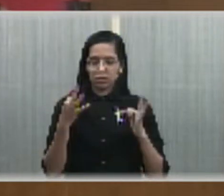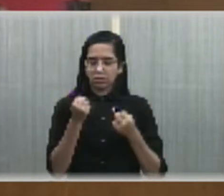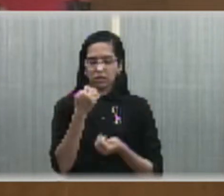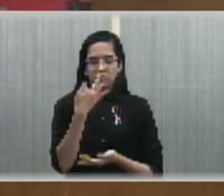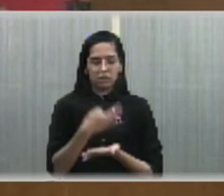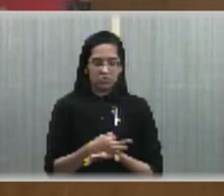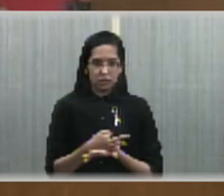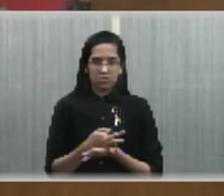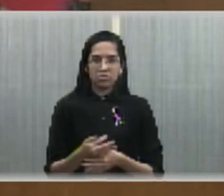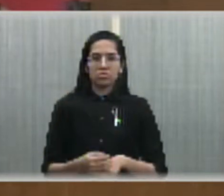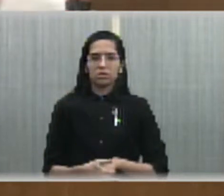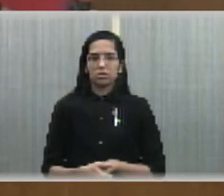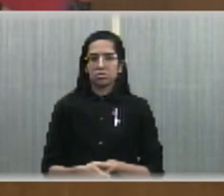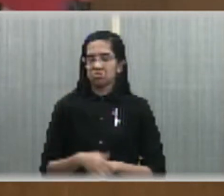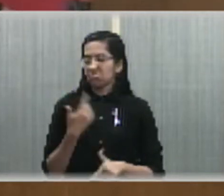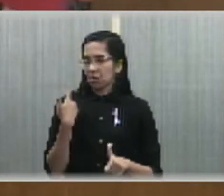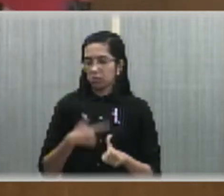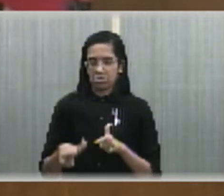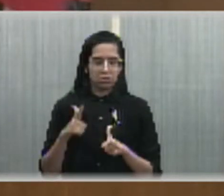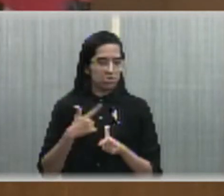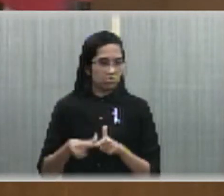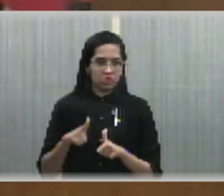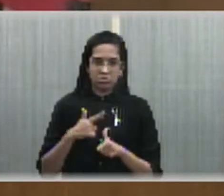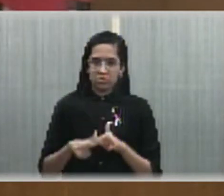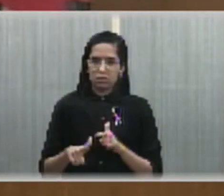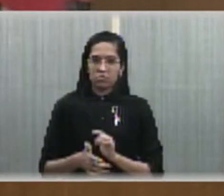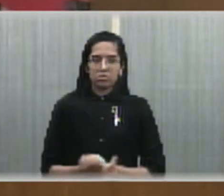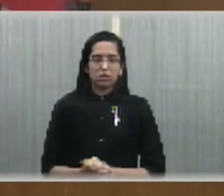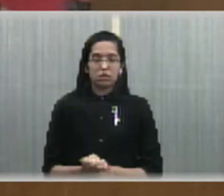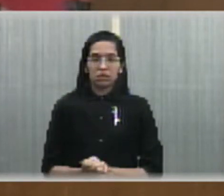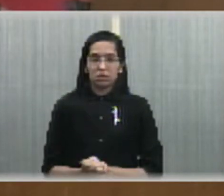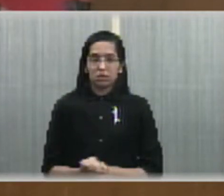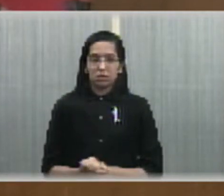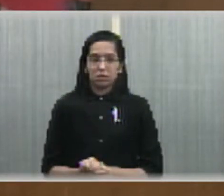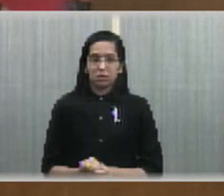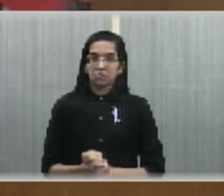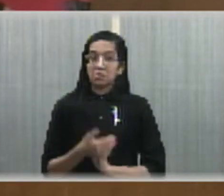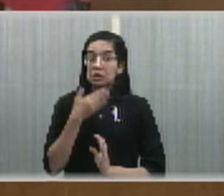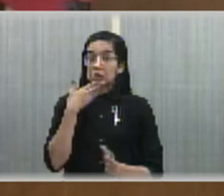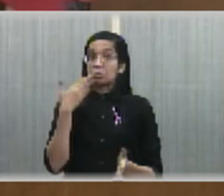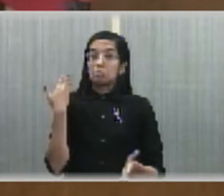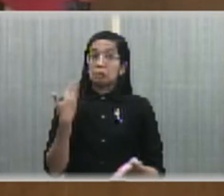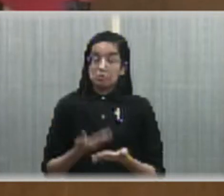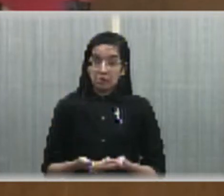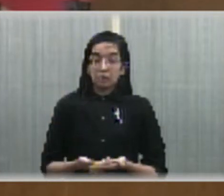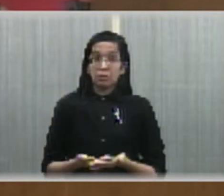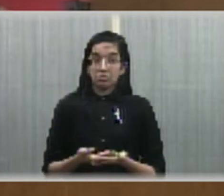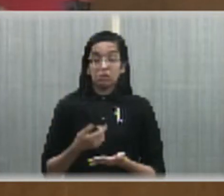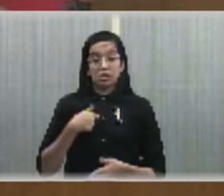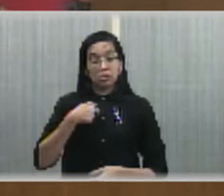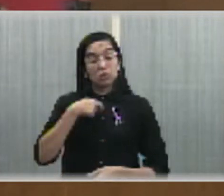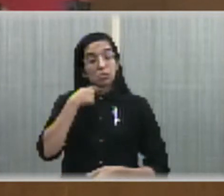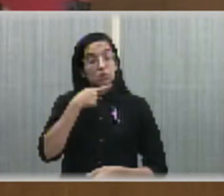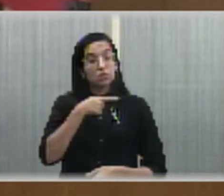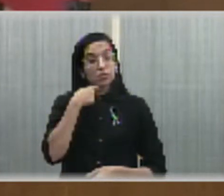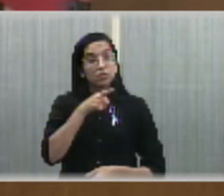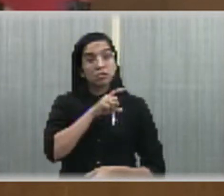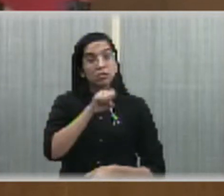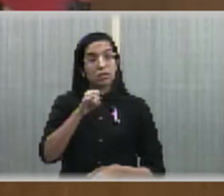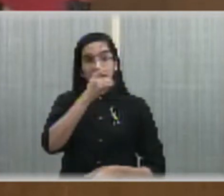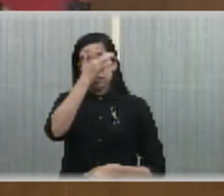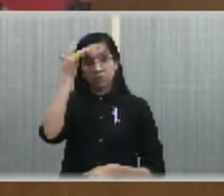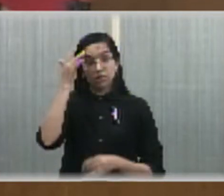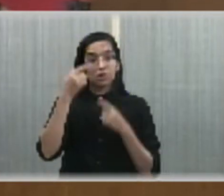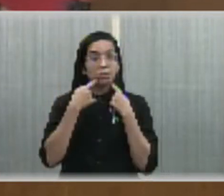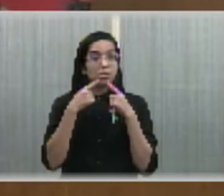dos deputados, sem nenhum problema. E pasmem, eu duvido que os colegas nossos vão reclamar das